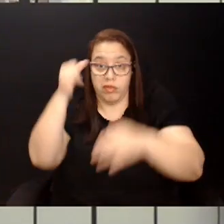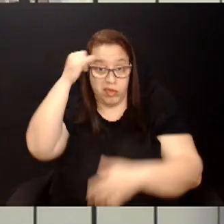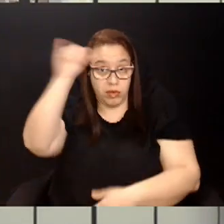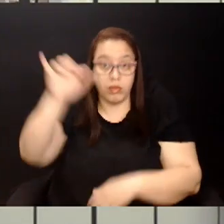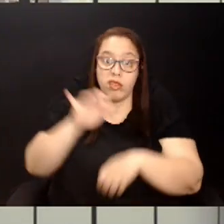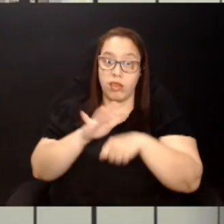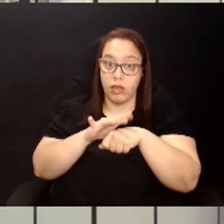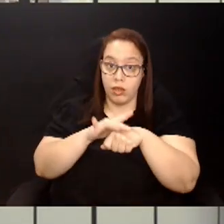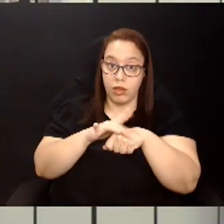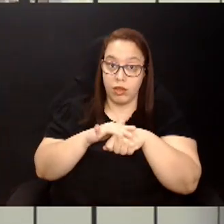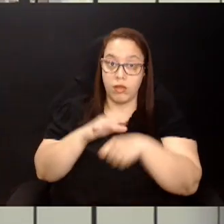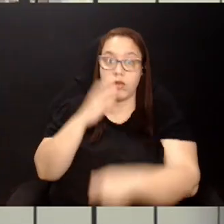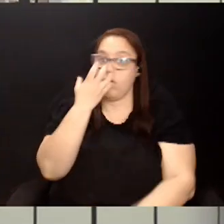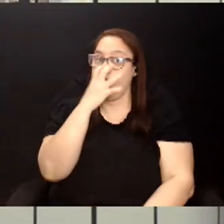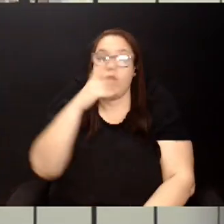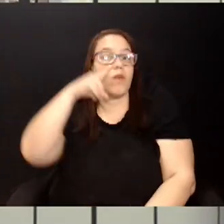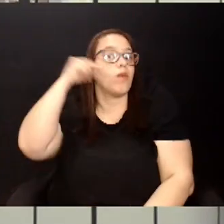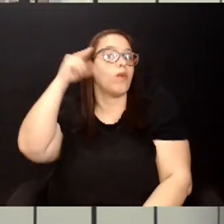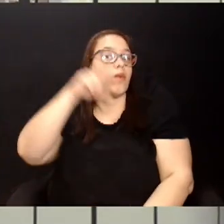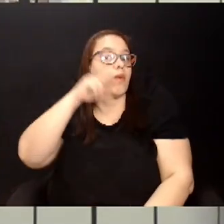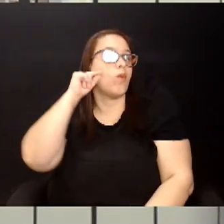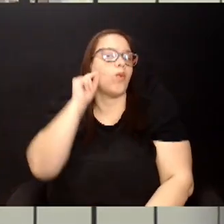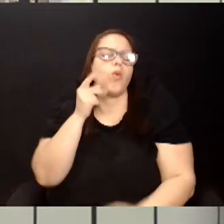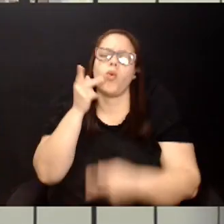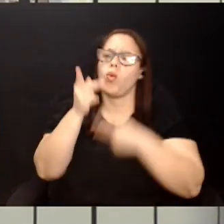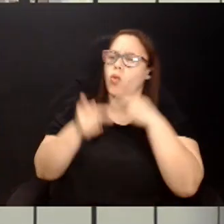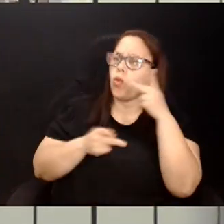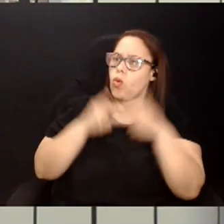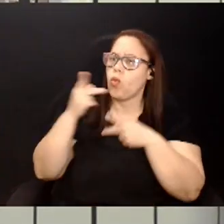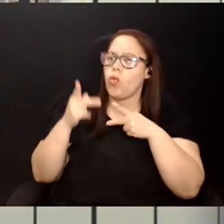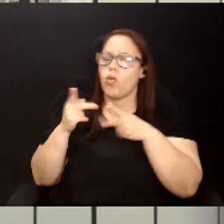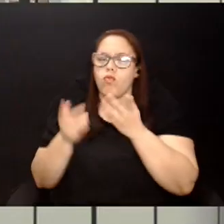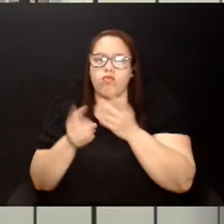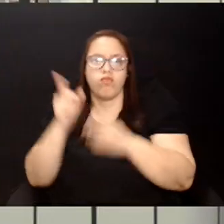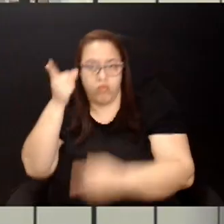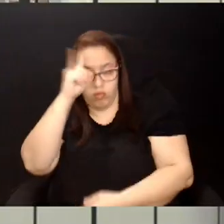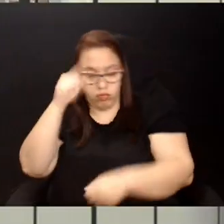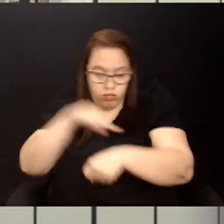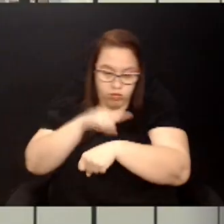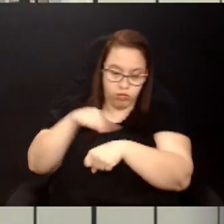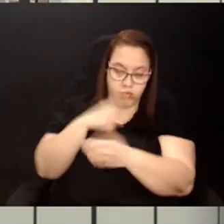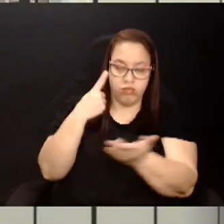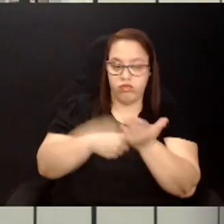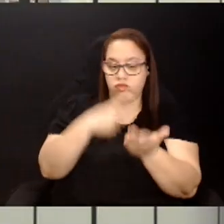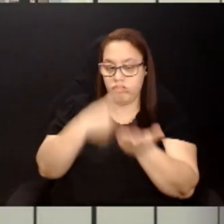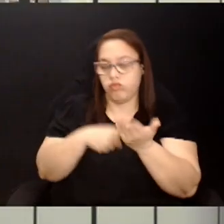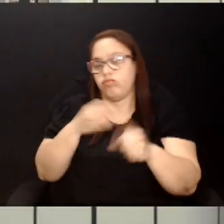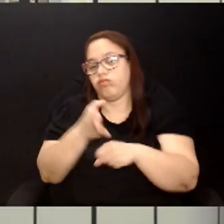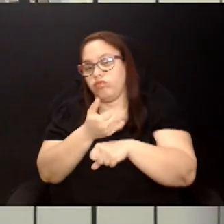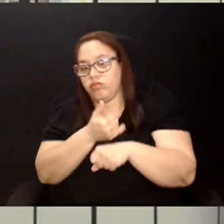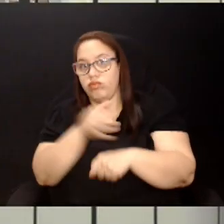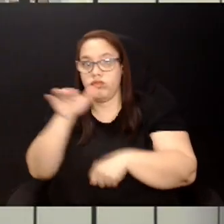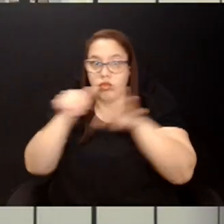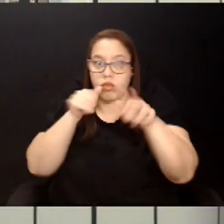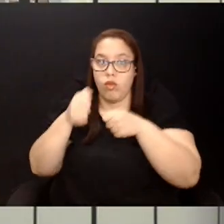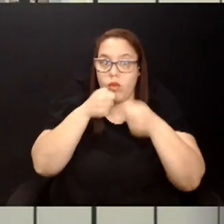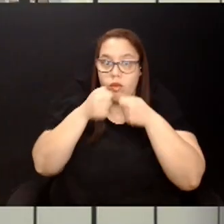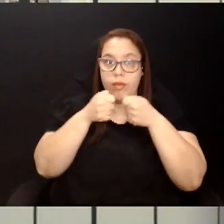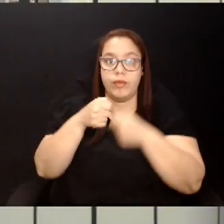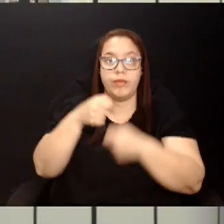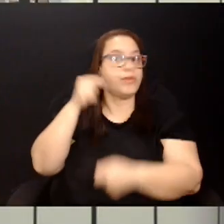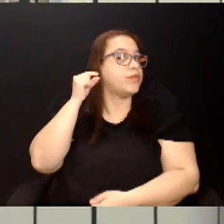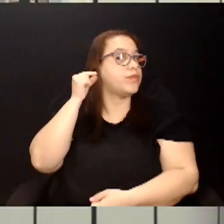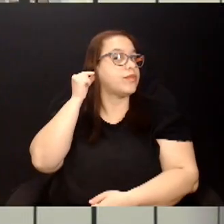em cães e gatos e vai falar sobre as datas, horários, agendamentos, eu aciono o repórter Felipe Gomes com